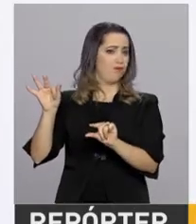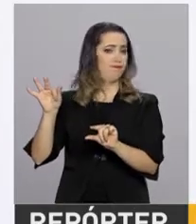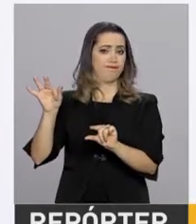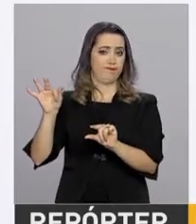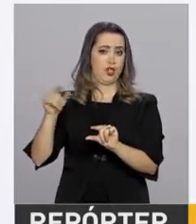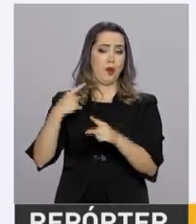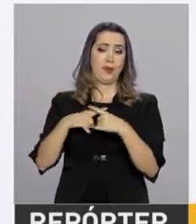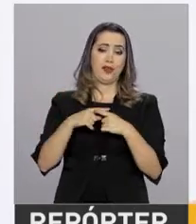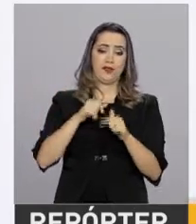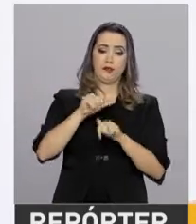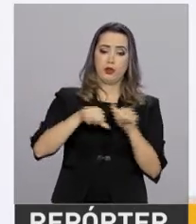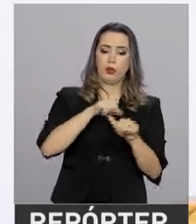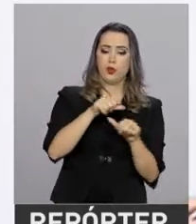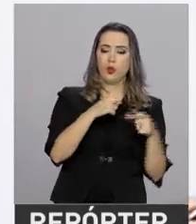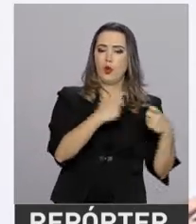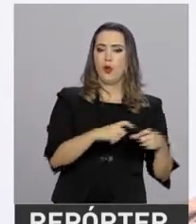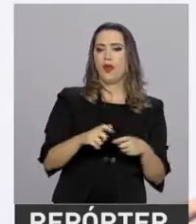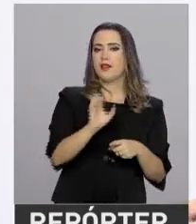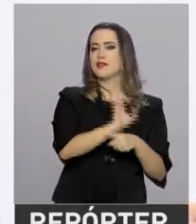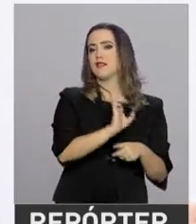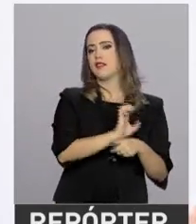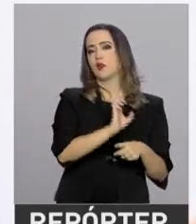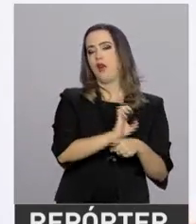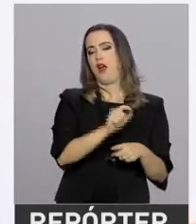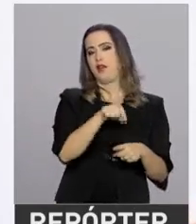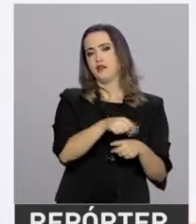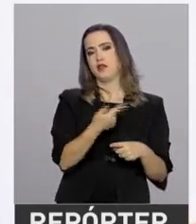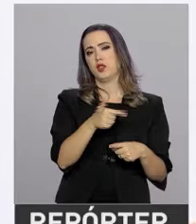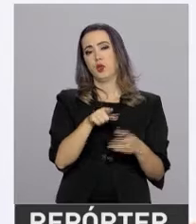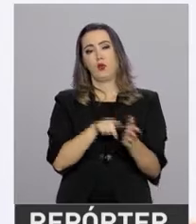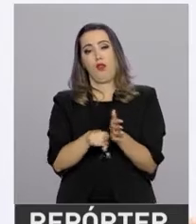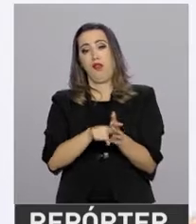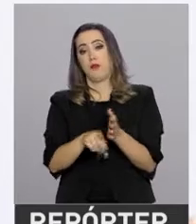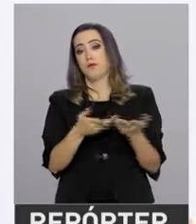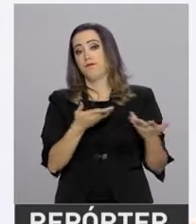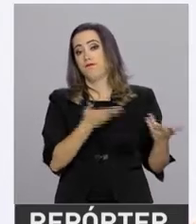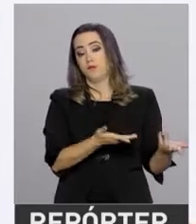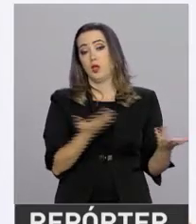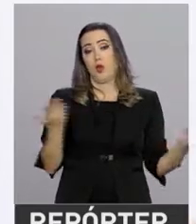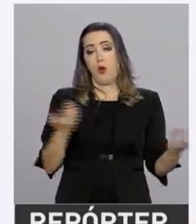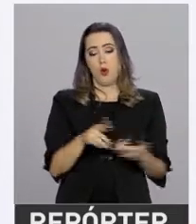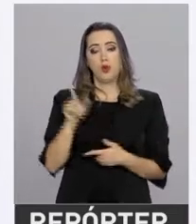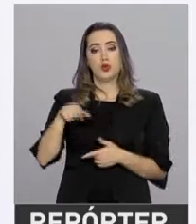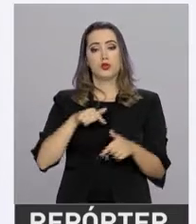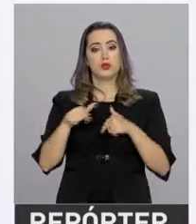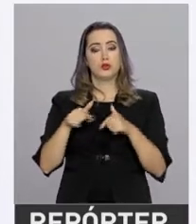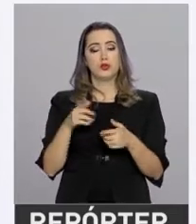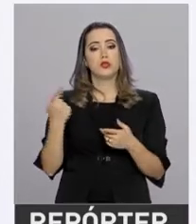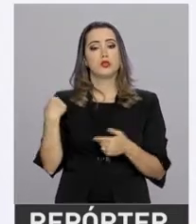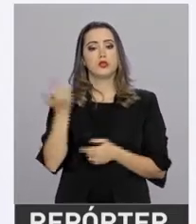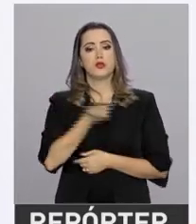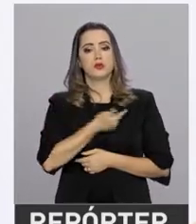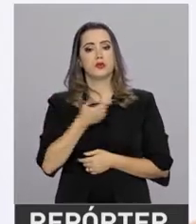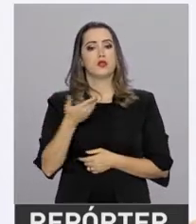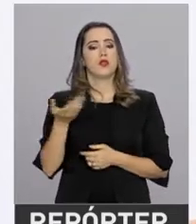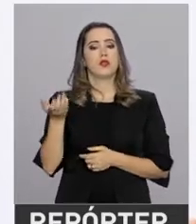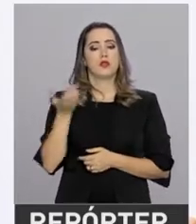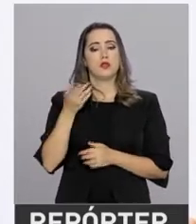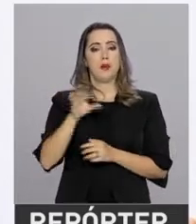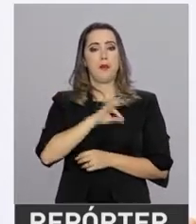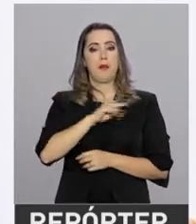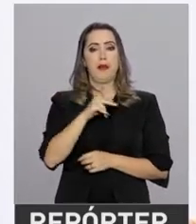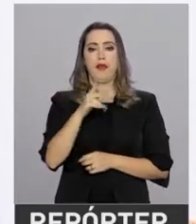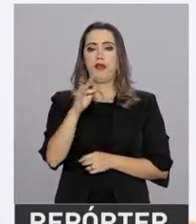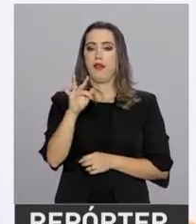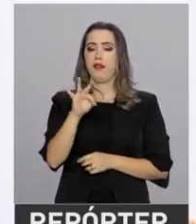áreas fora da circunscrição da Polícia Rodoviária Federal. E por isso que hoje é uma bandeira da PRF, da Secretaria Nacional dos Direitos da Criança e do